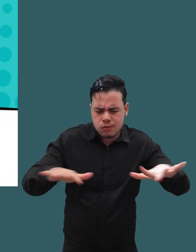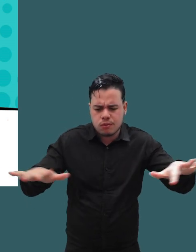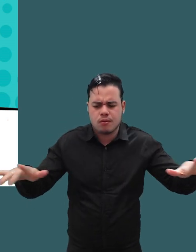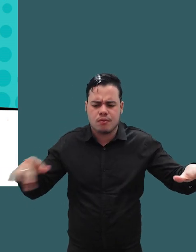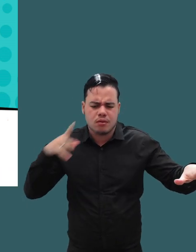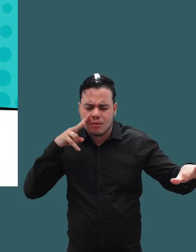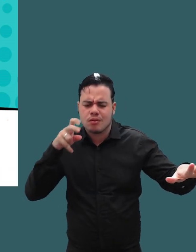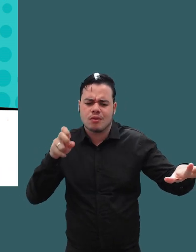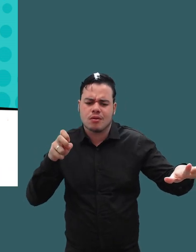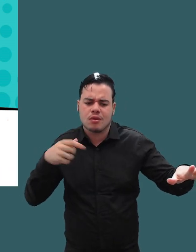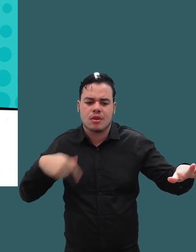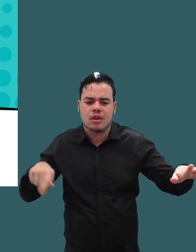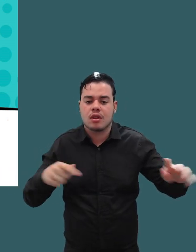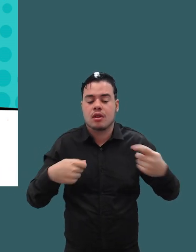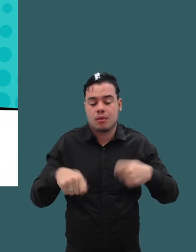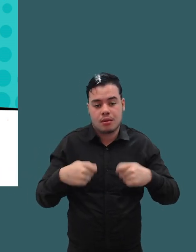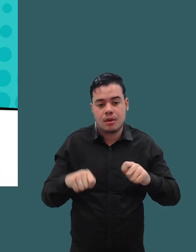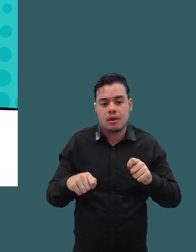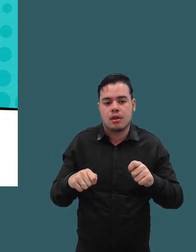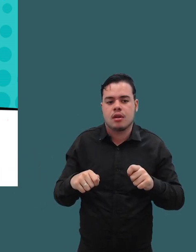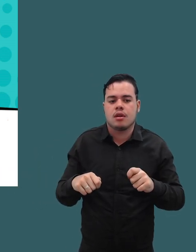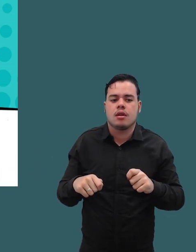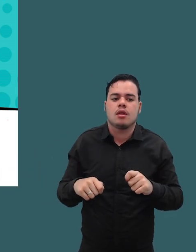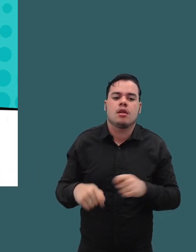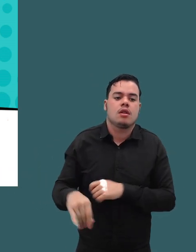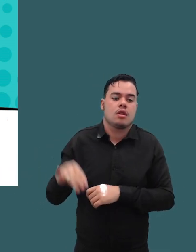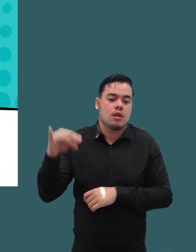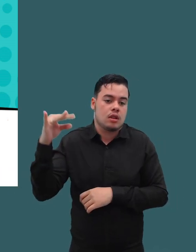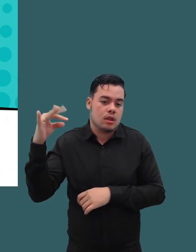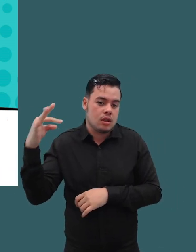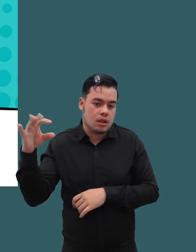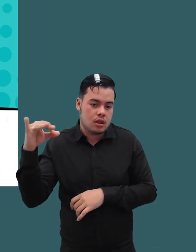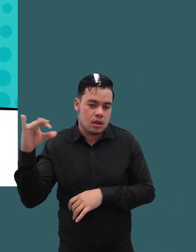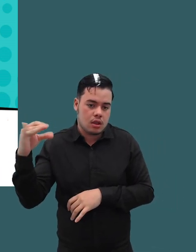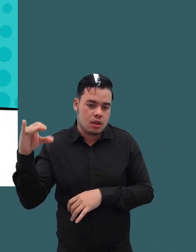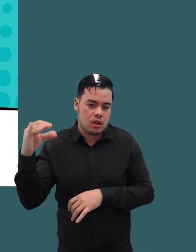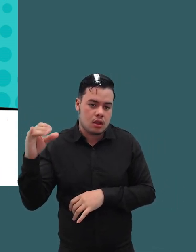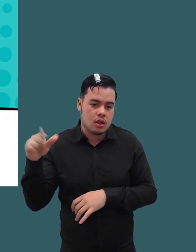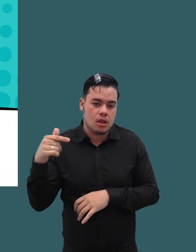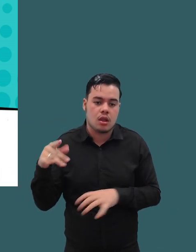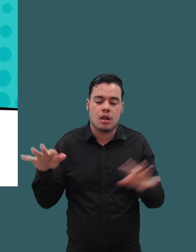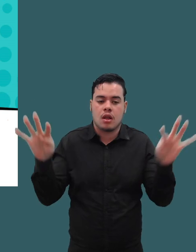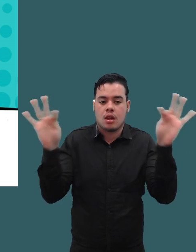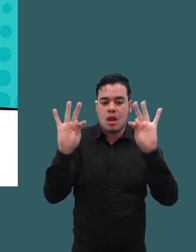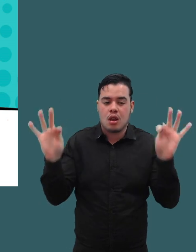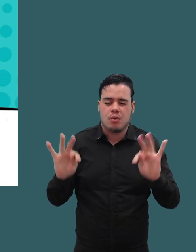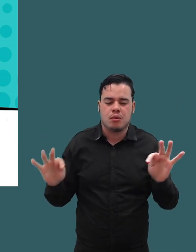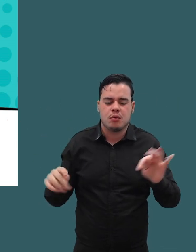tem na Estratégia Nacional de Ciência e Tecnologia. Isso significa pensar